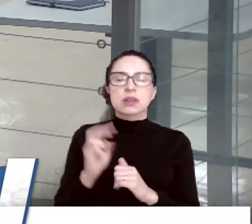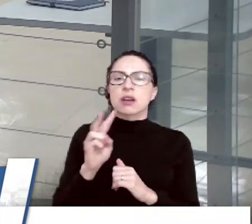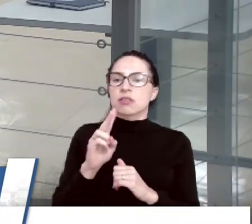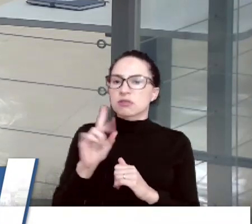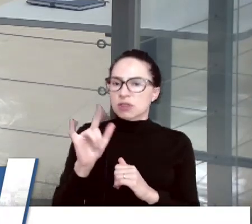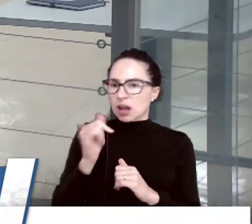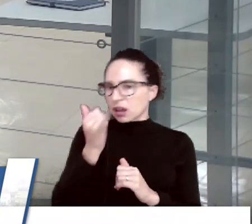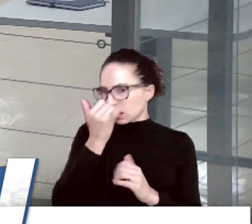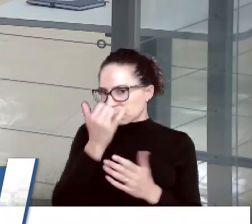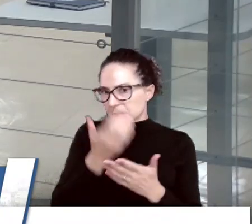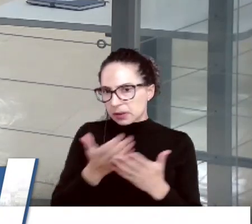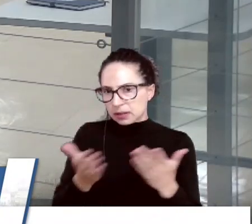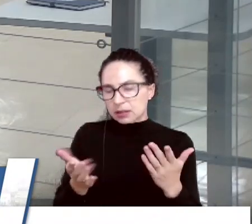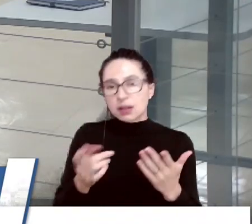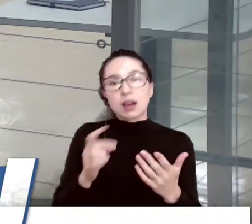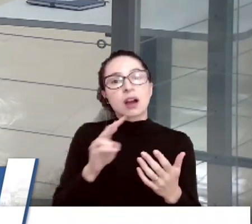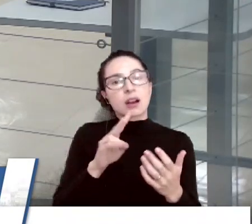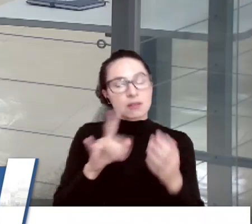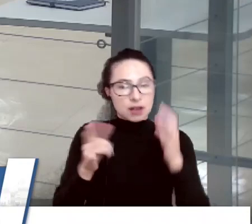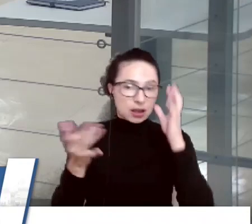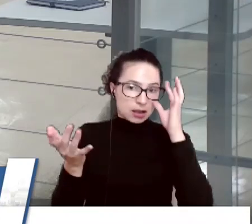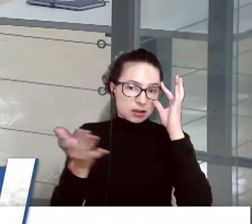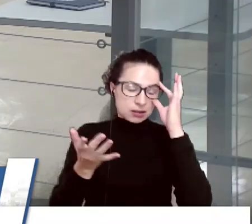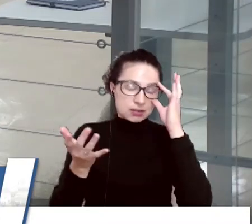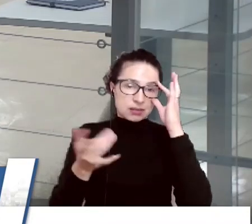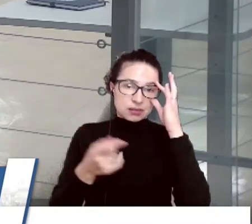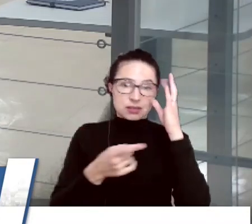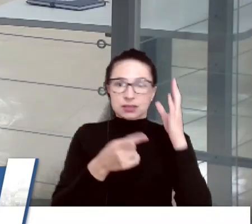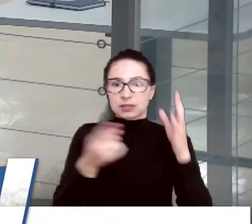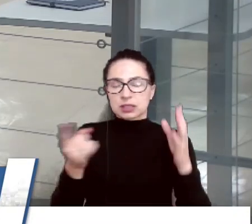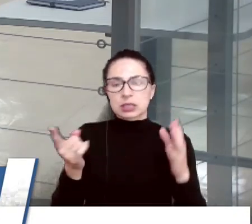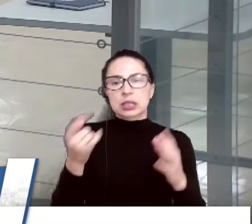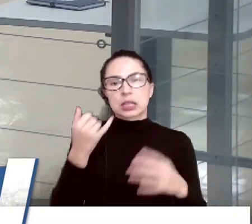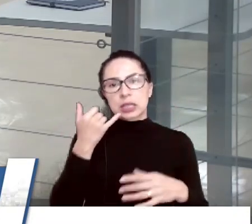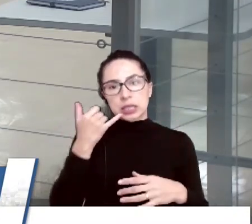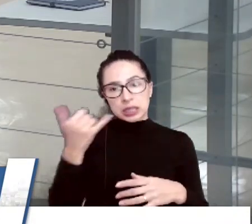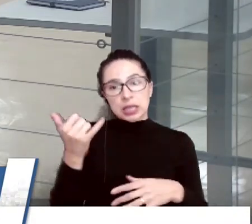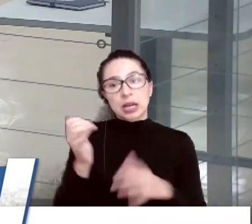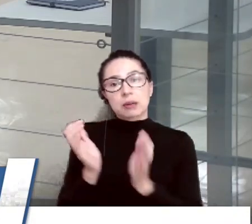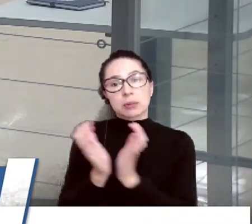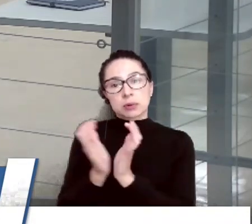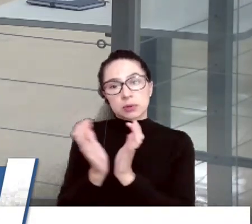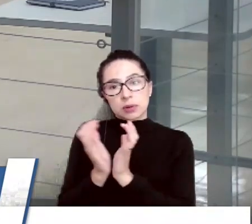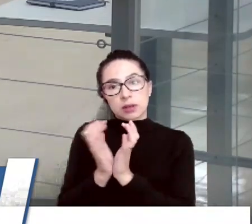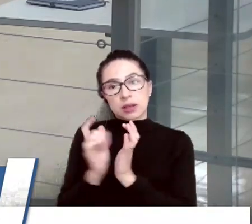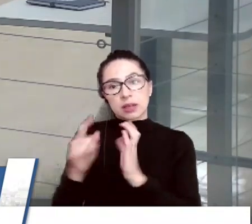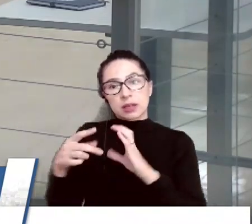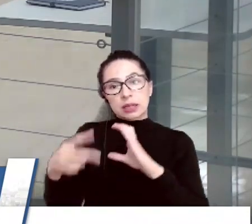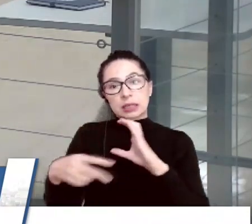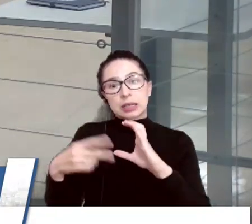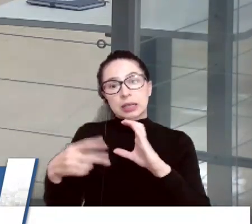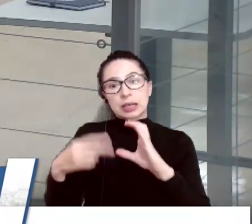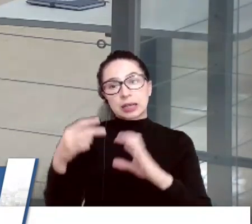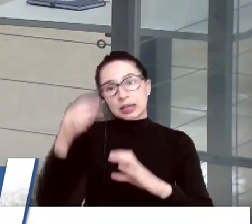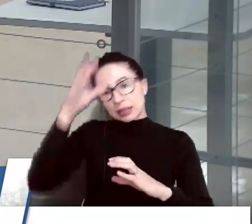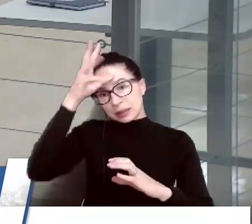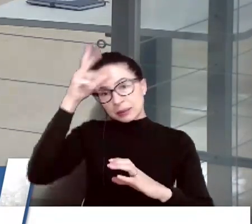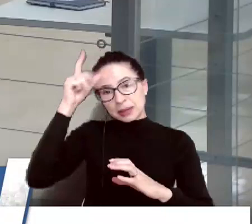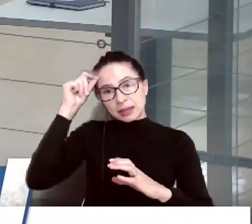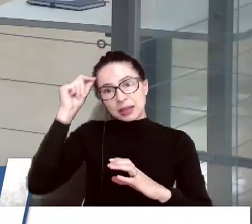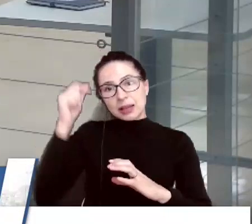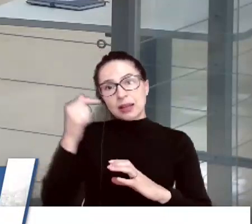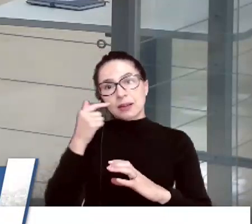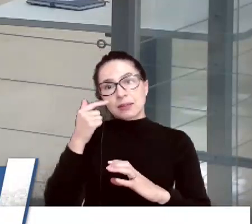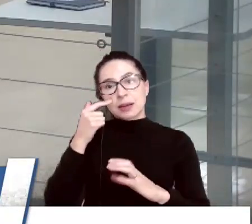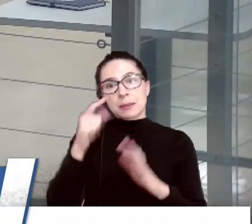ignoradas. Vocês podem hoje ligar para os colegas de vocês da Câmara Municipal de Manaus e perguntar